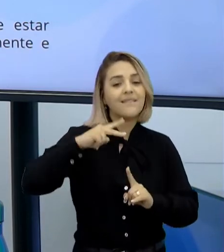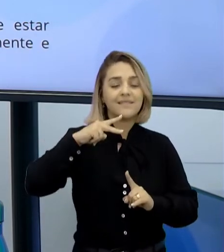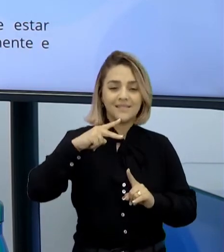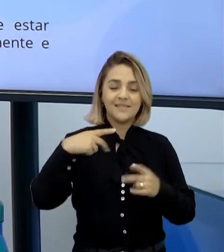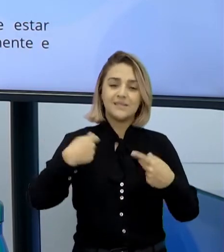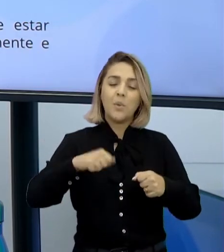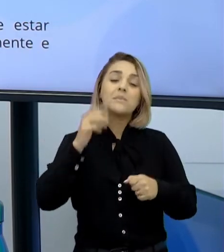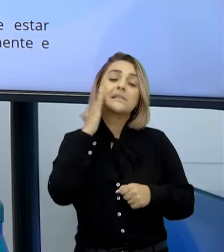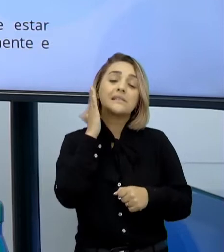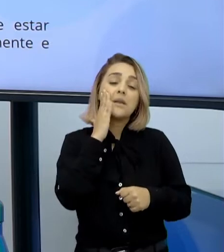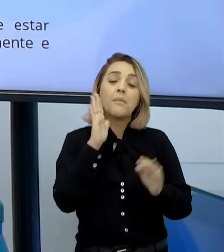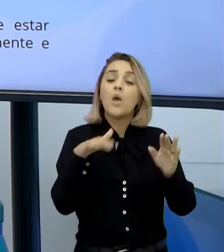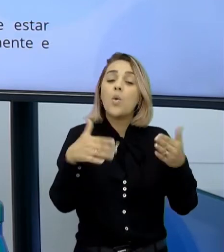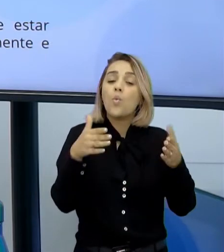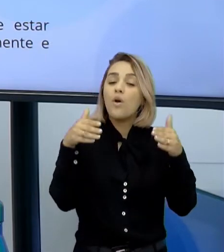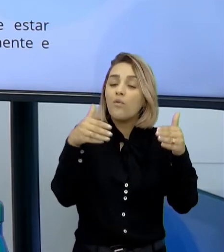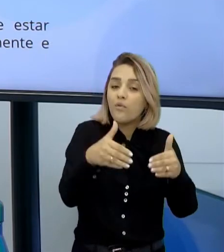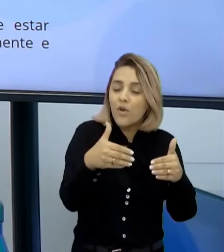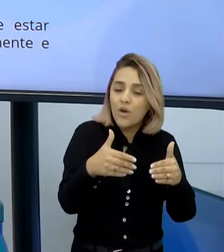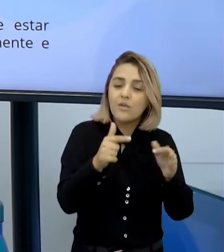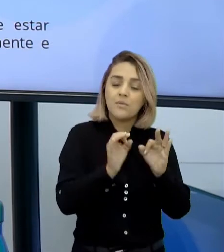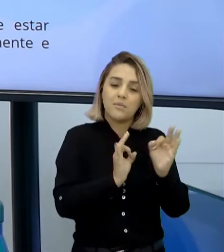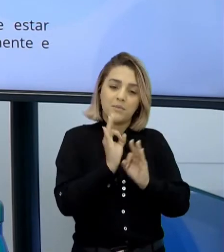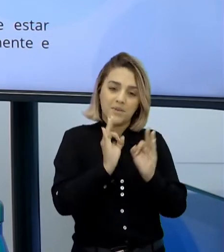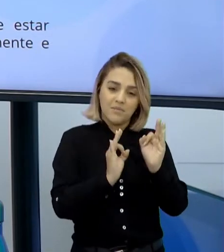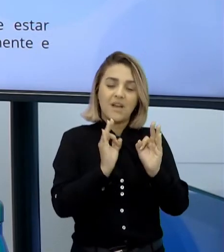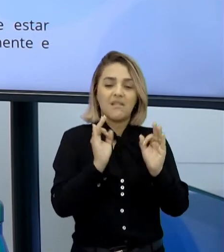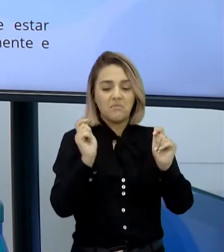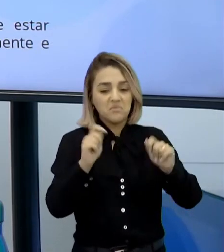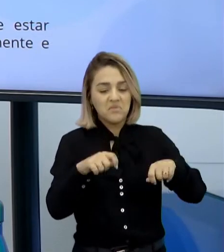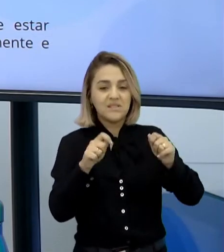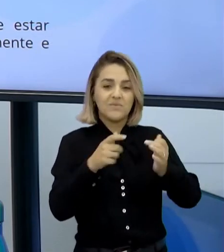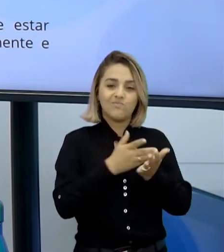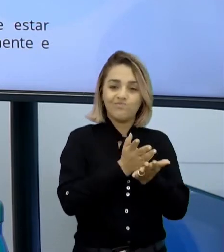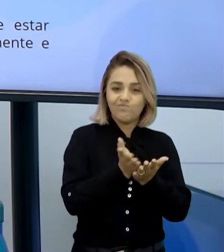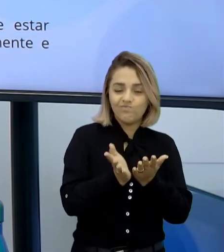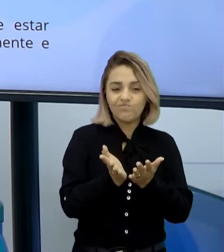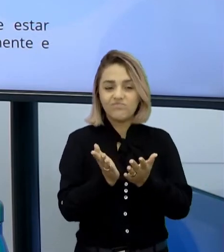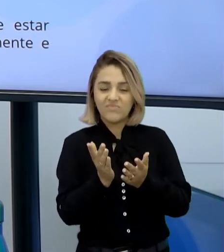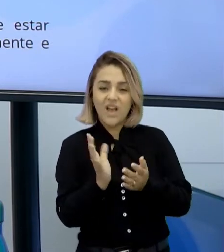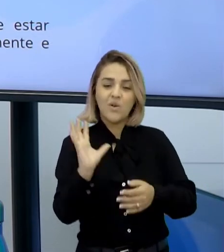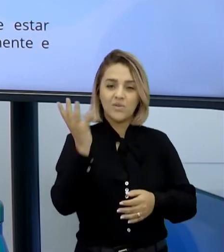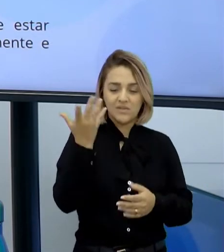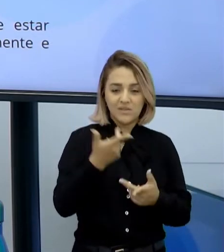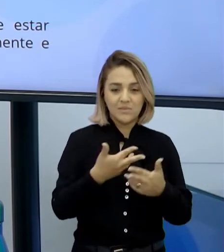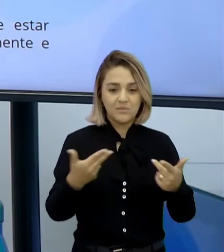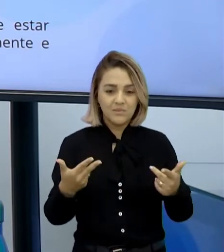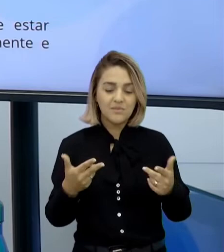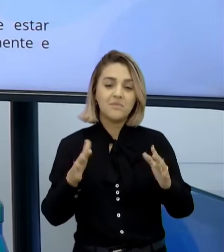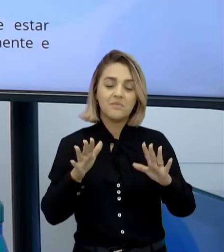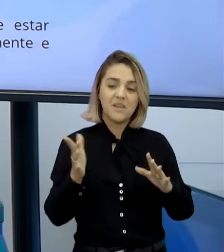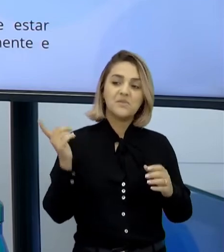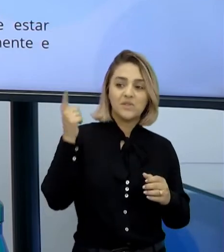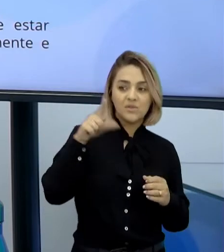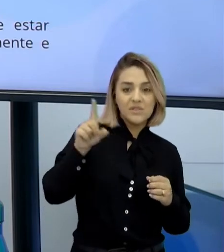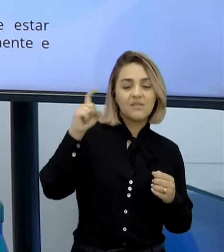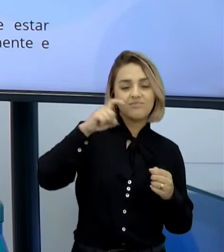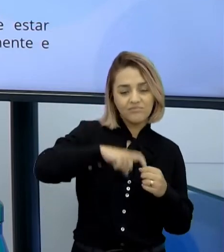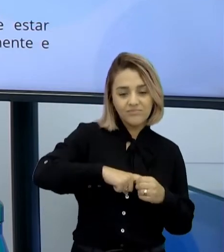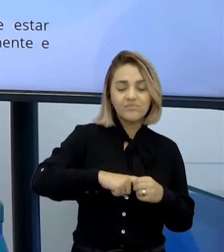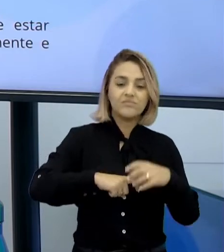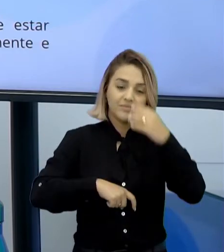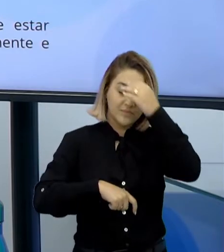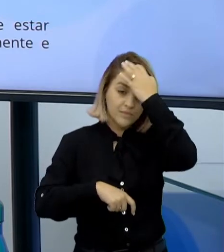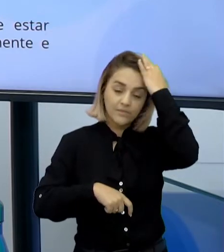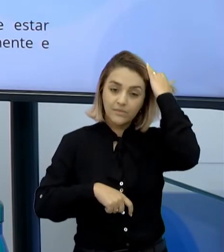foco e se preparar para a possibilidade de desviar um pouquinho por algum motivo, mas que você possa retornar ali para o